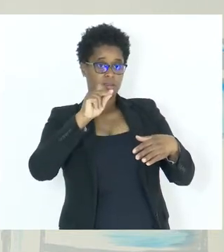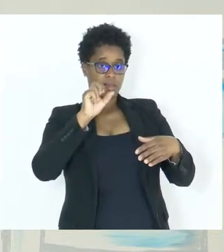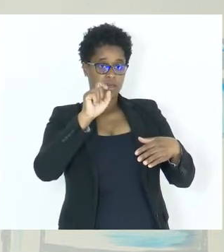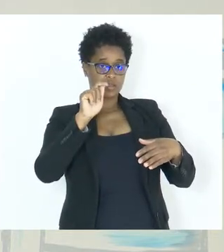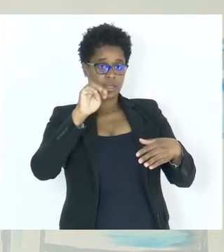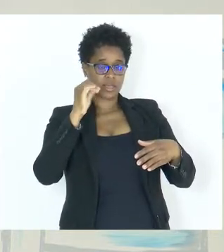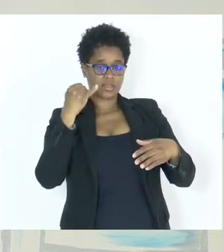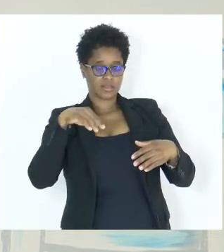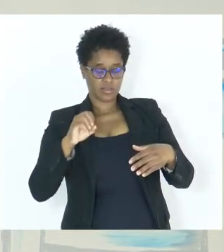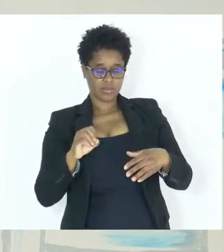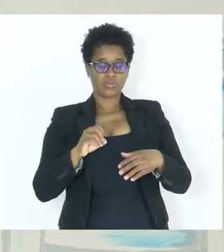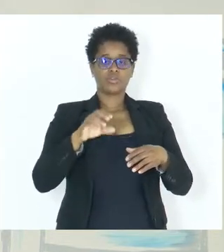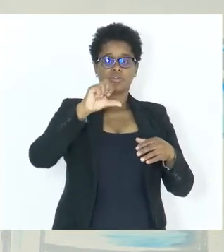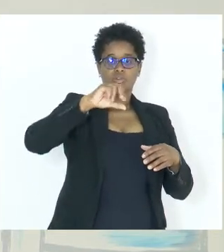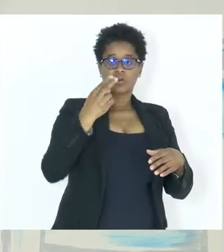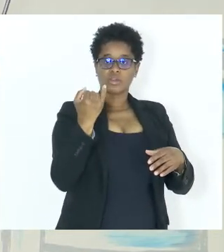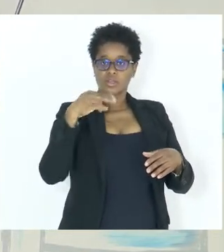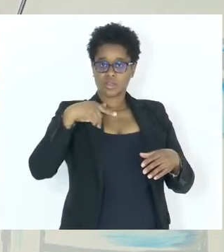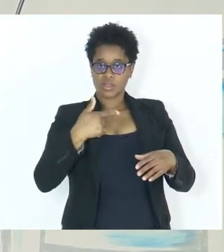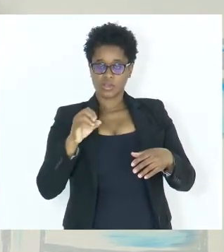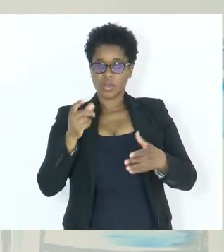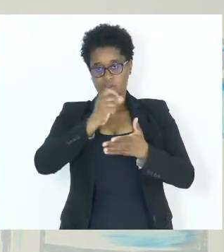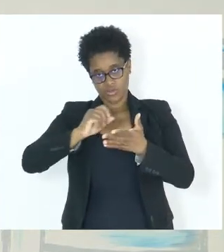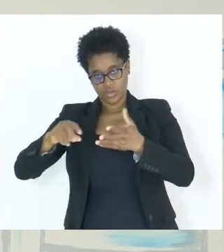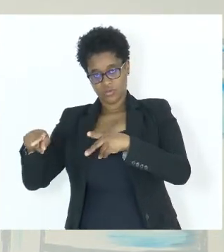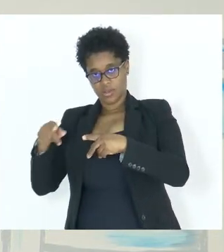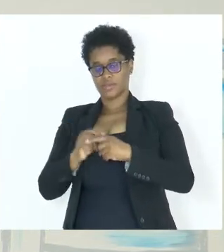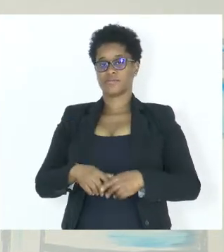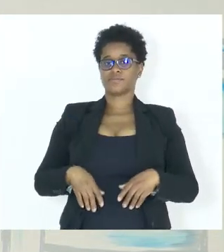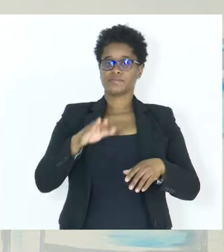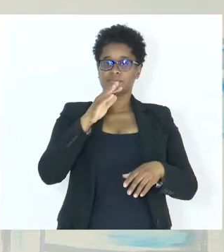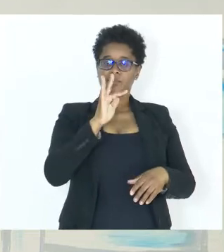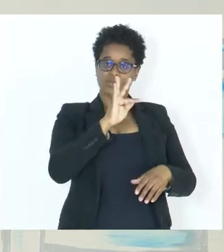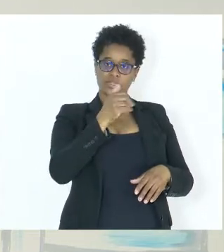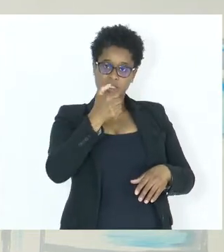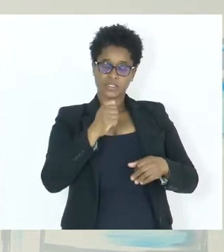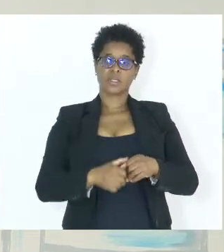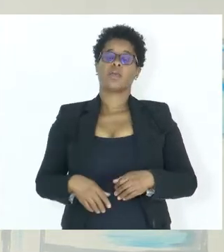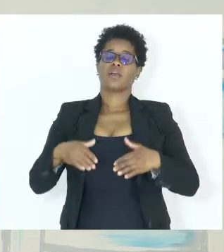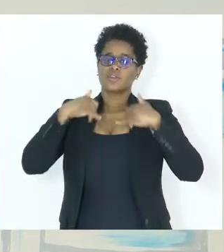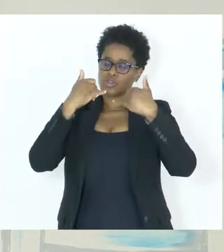45º. Então, vamos escrever agora 45º. Depois, temos